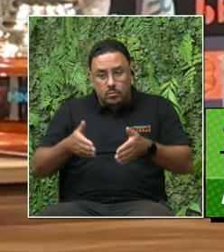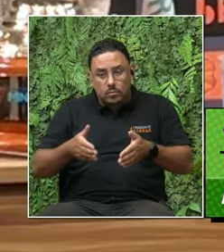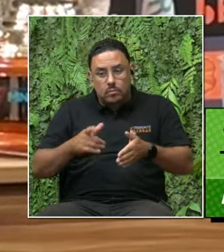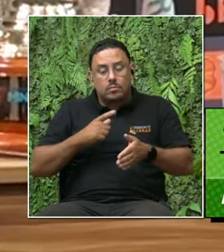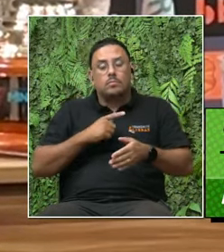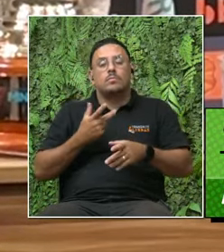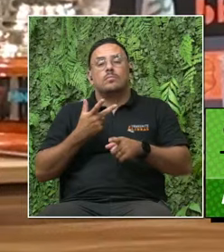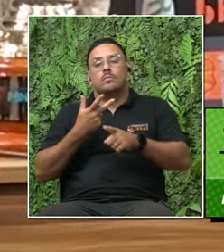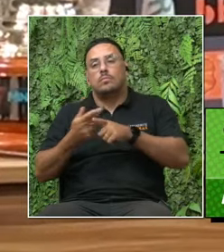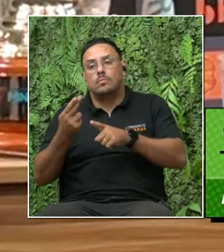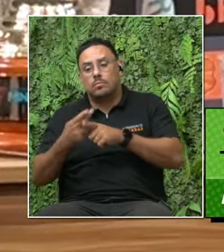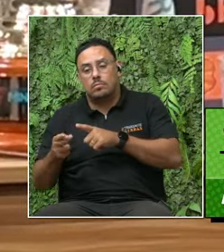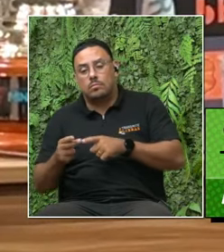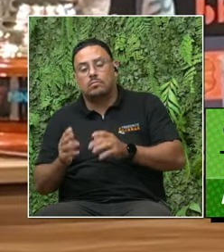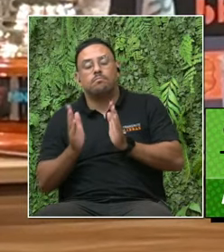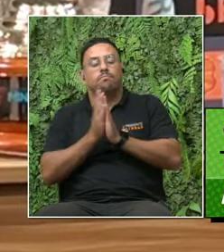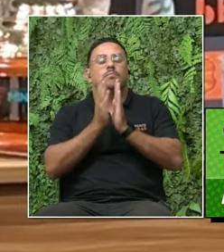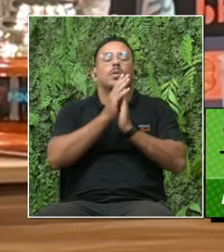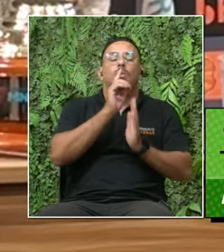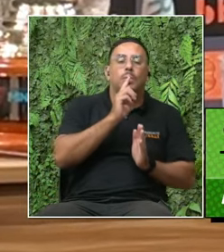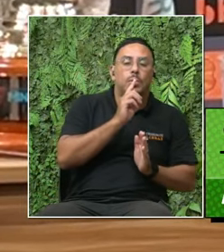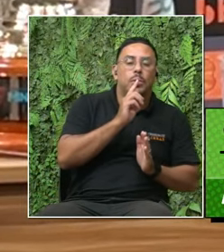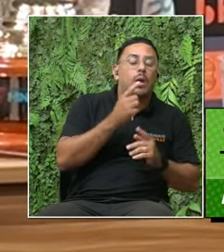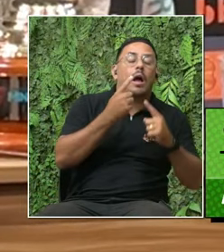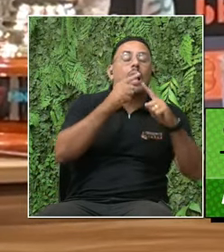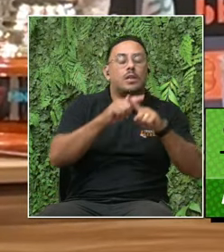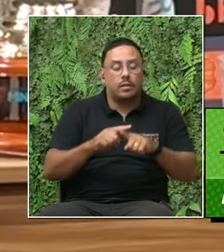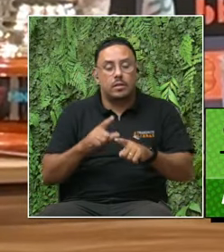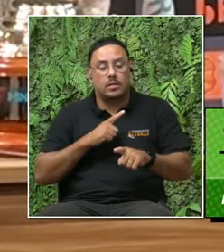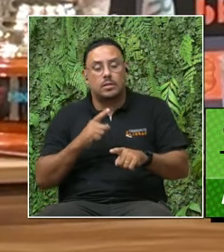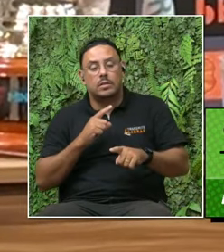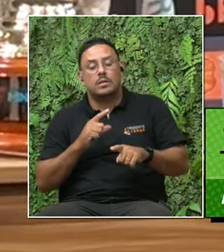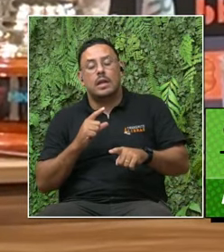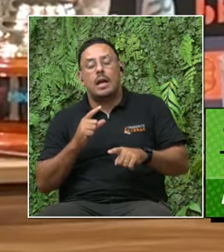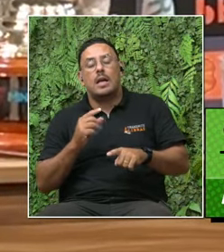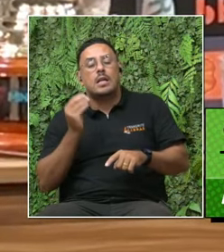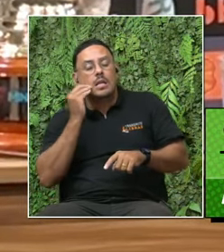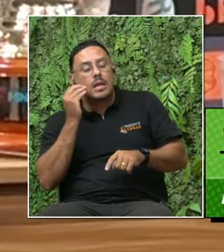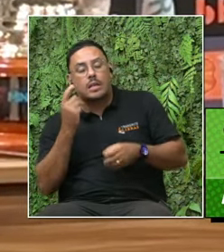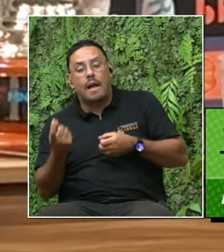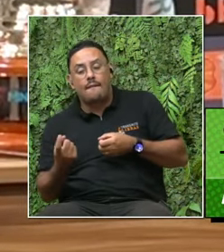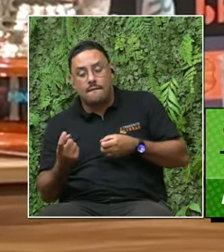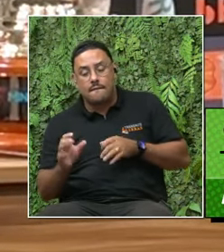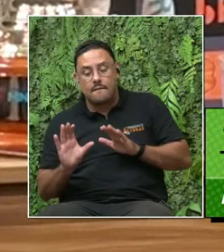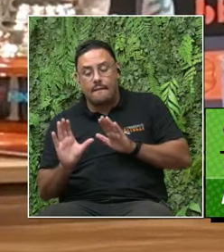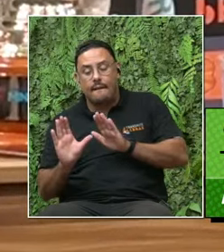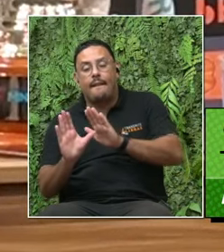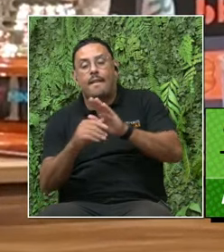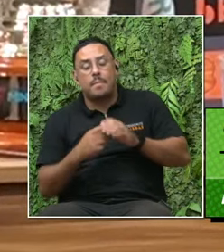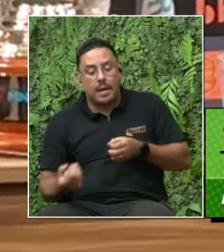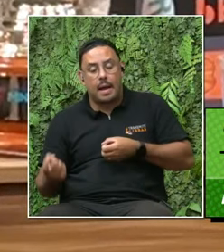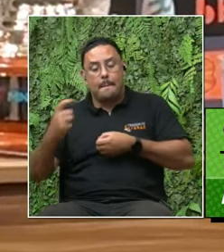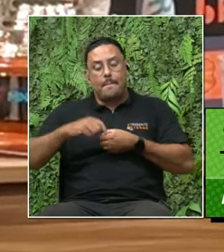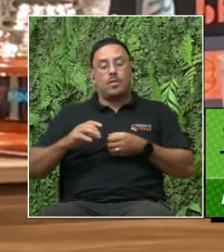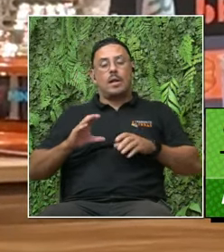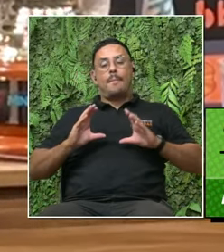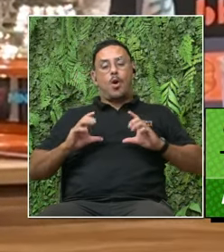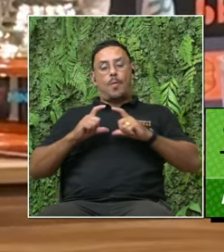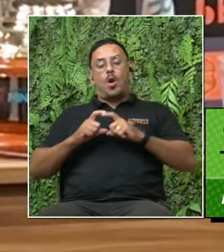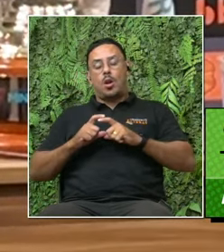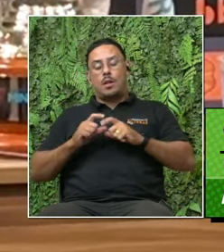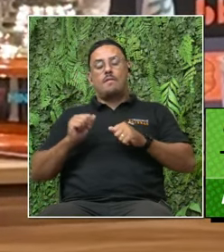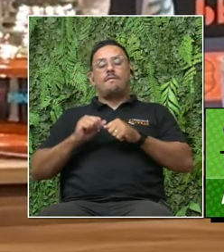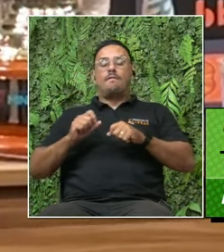tiempo adversario intentar quit recuperar Pelota para que in recuperar